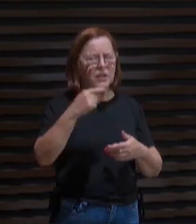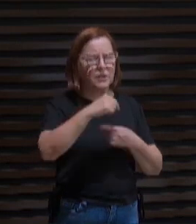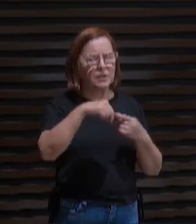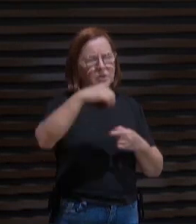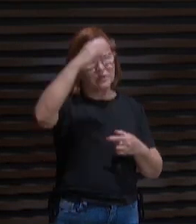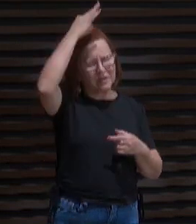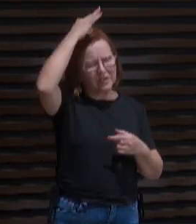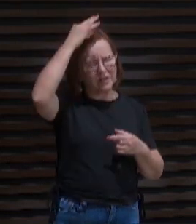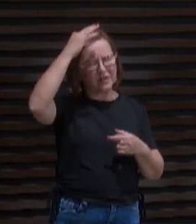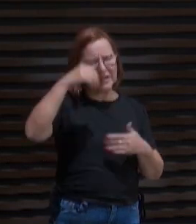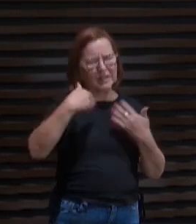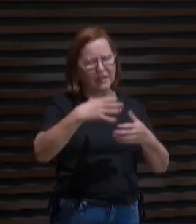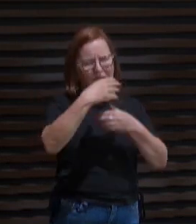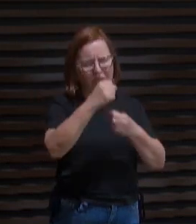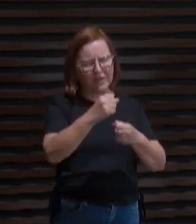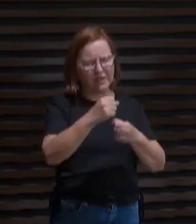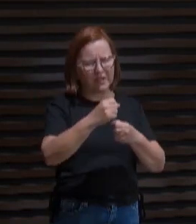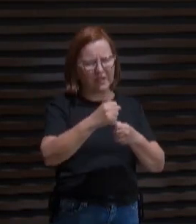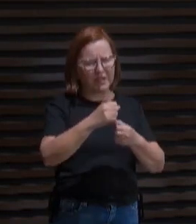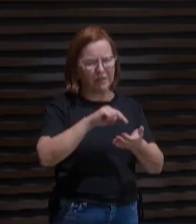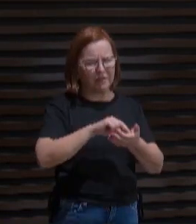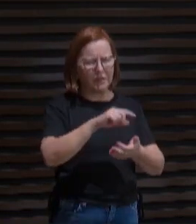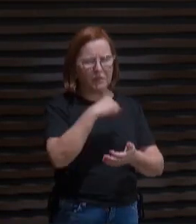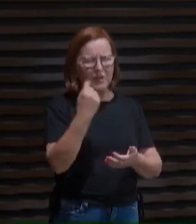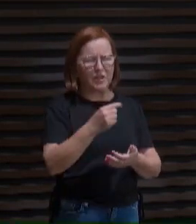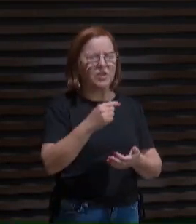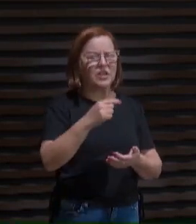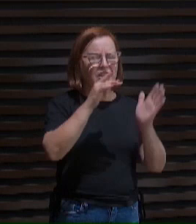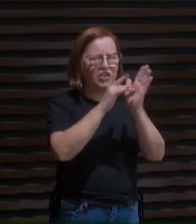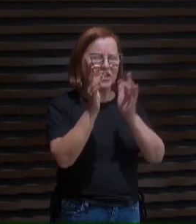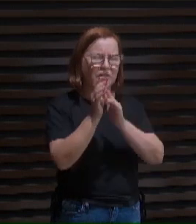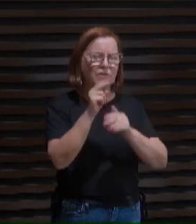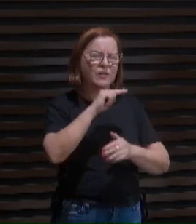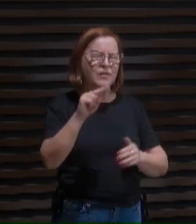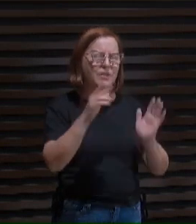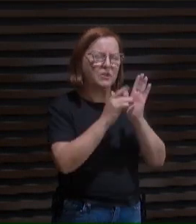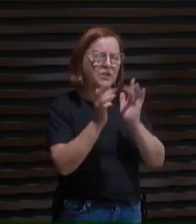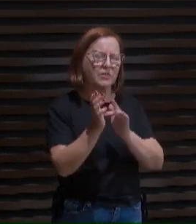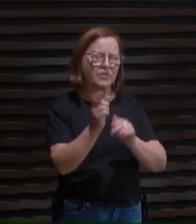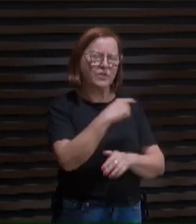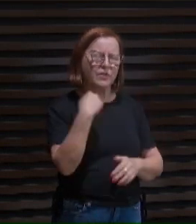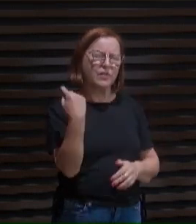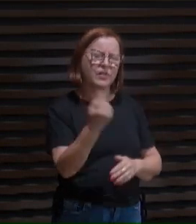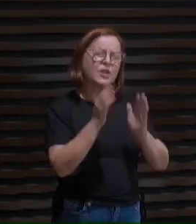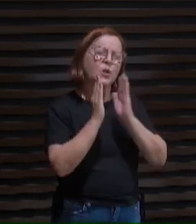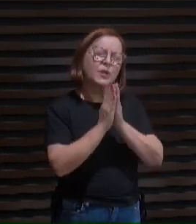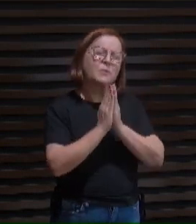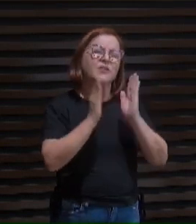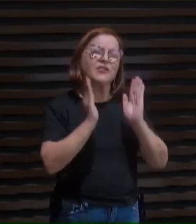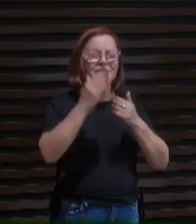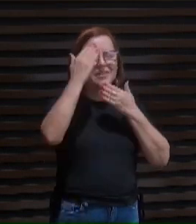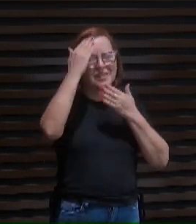olhar para Jesus, o autor e consumador da nossa fé. É no nome dele, Pai, que nós oramos e já te